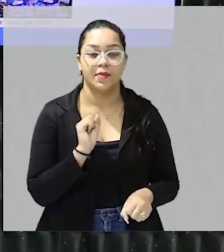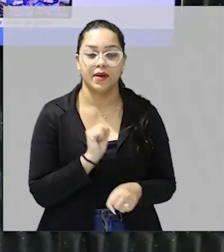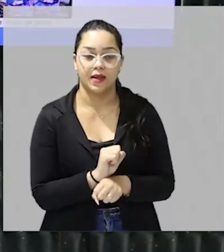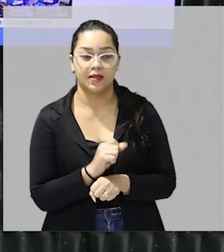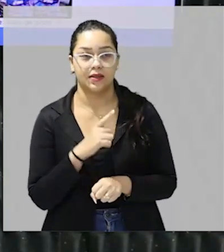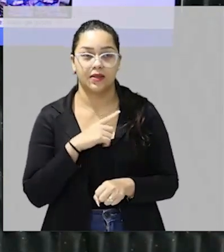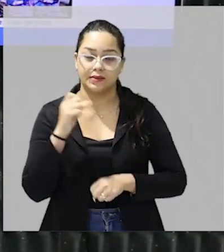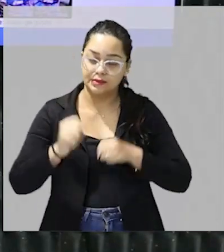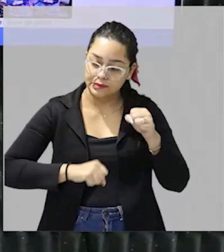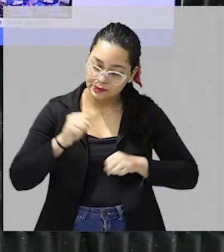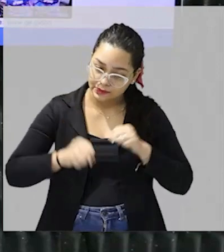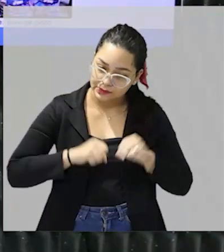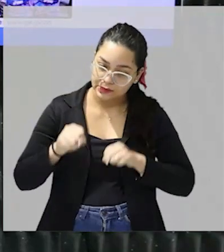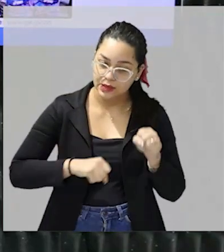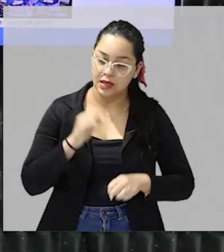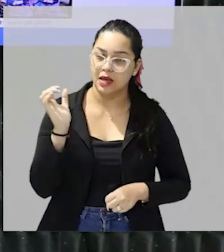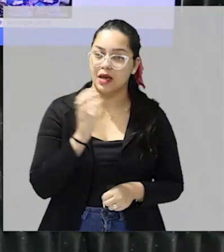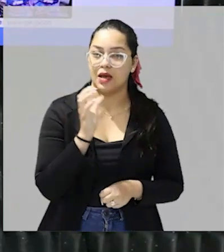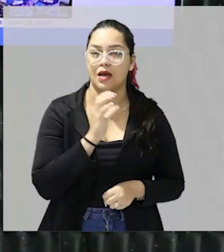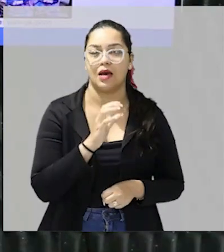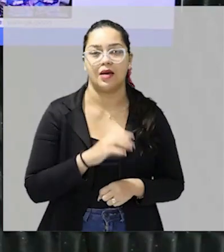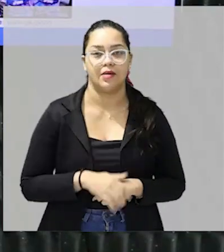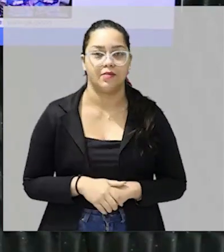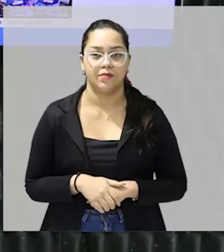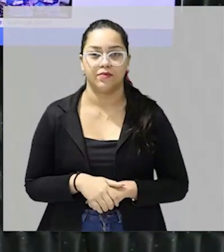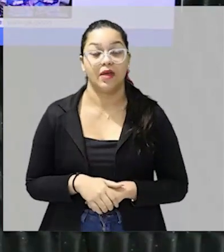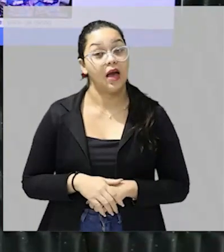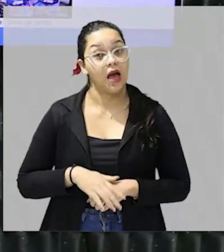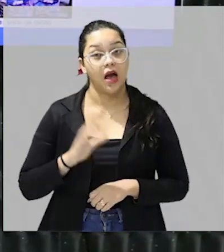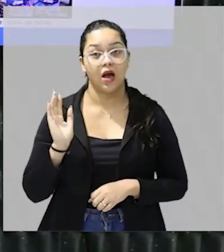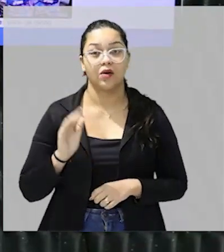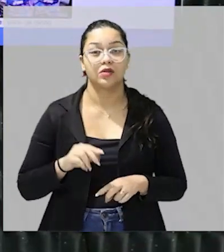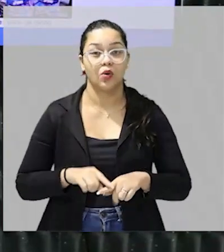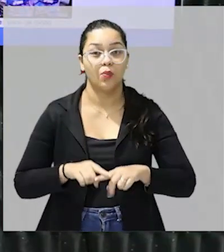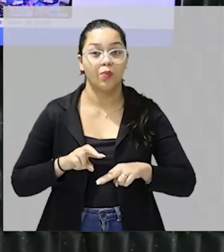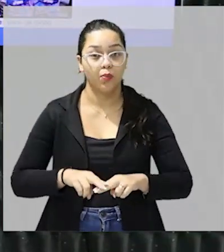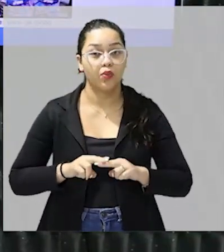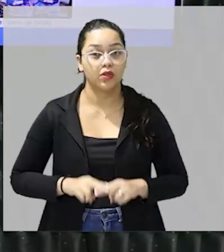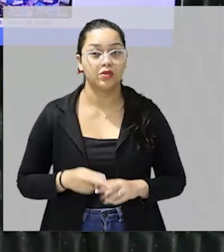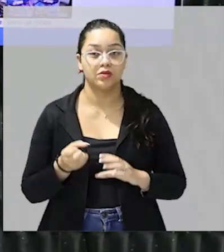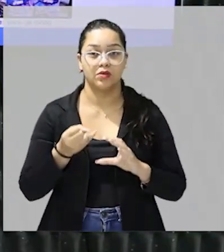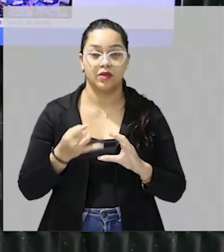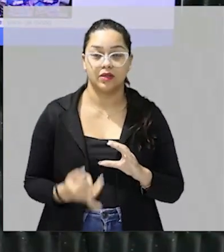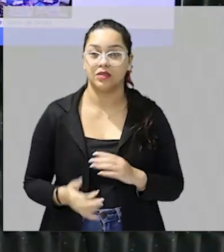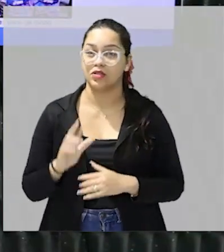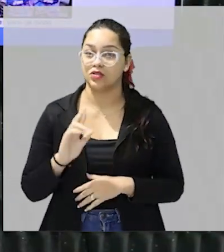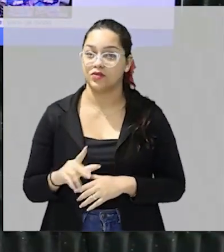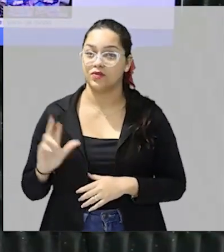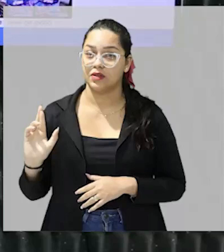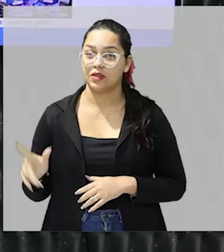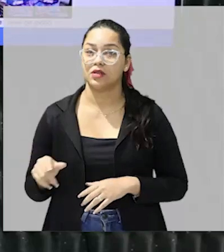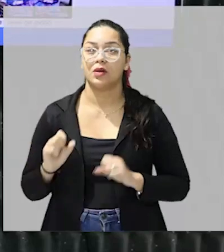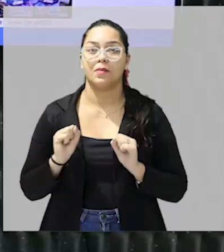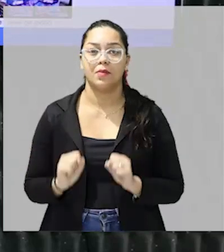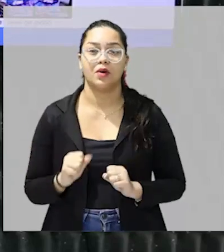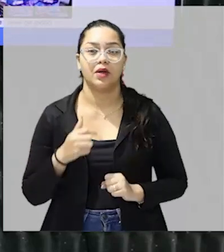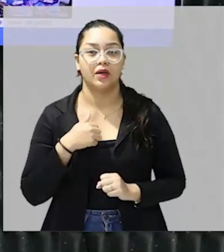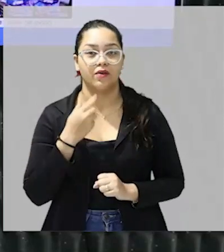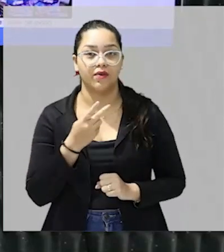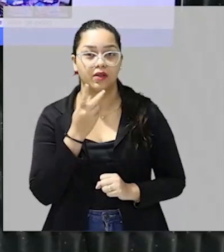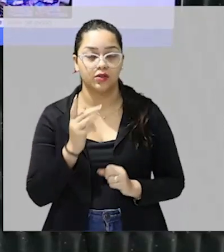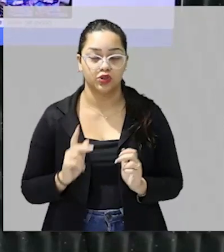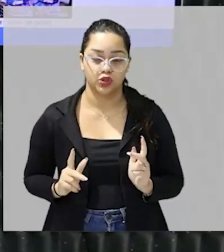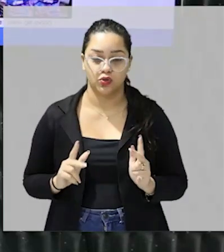uma intensidade gigantesca, muito alta. Então, são características diferentes, mesmo falando de uma